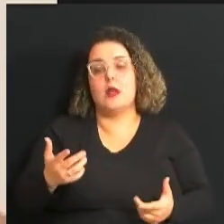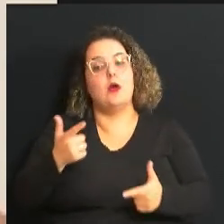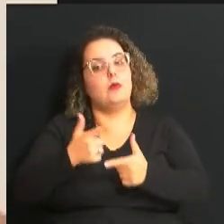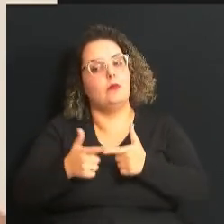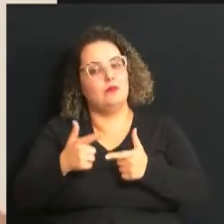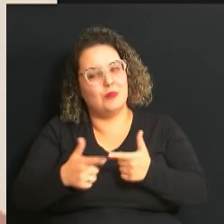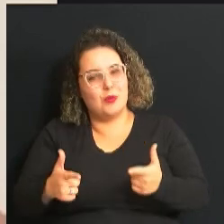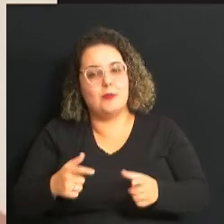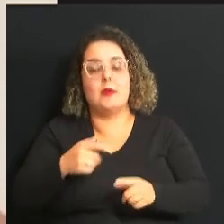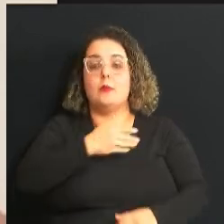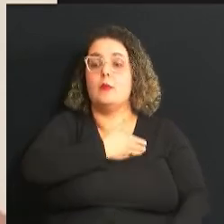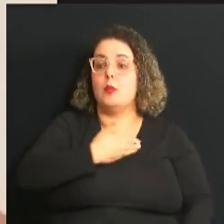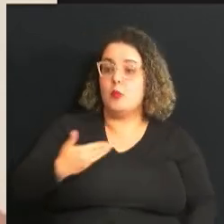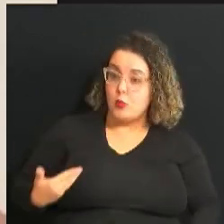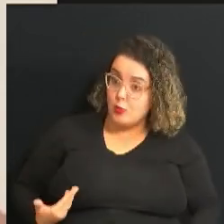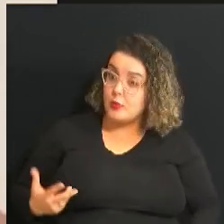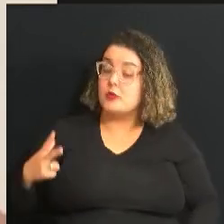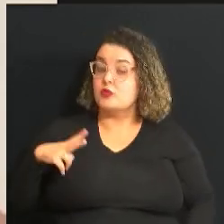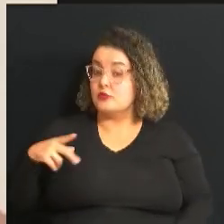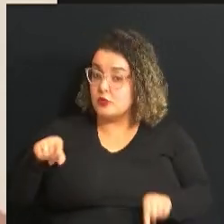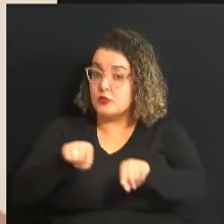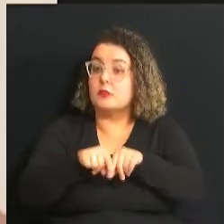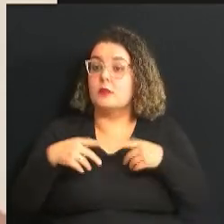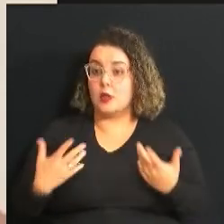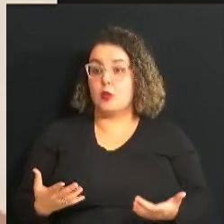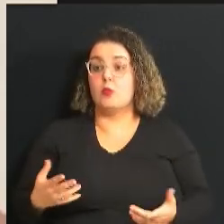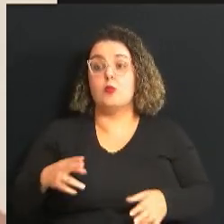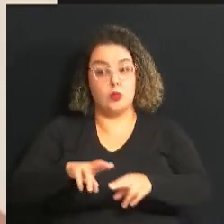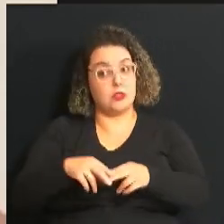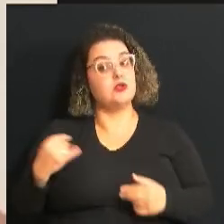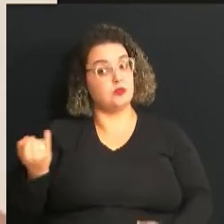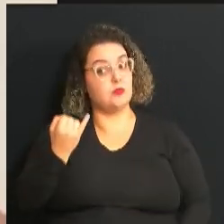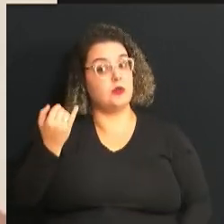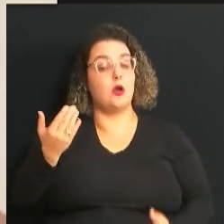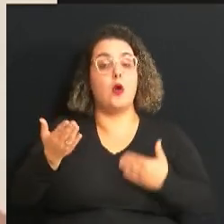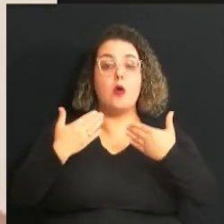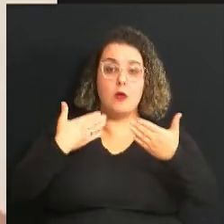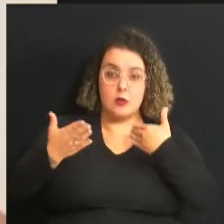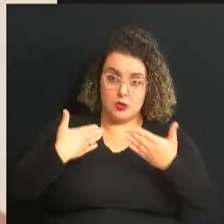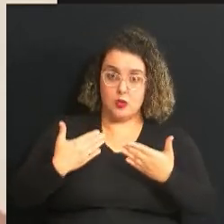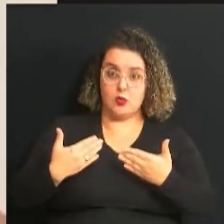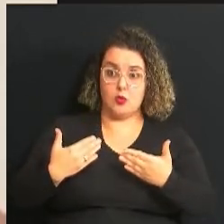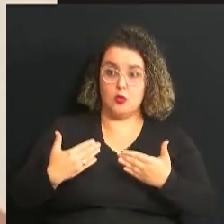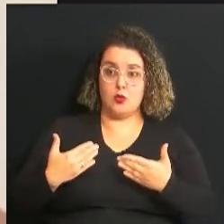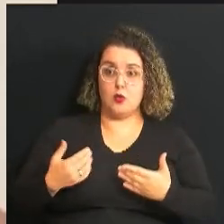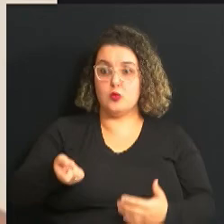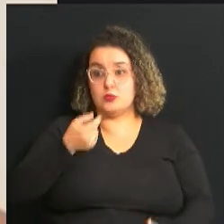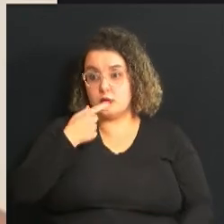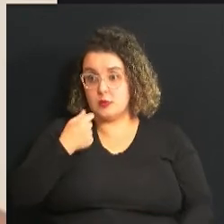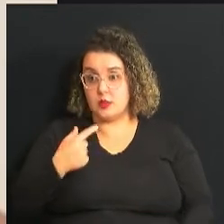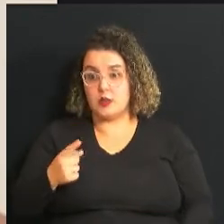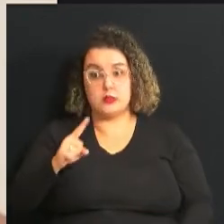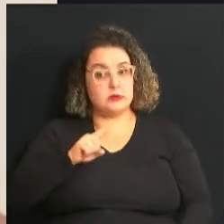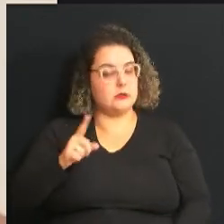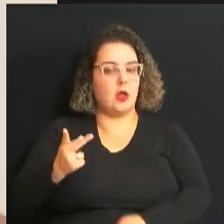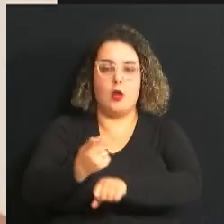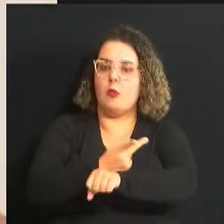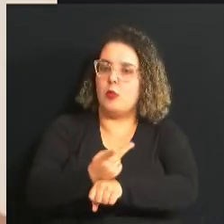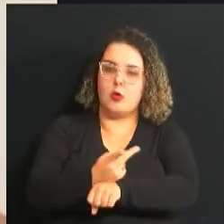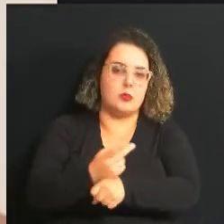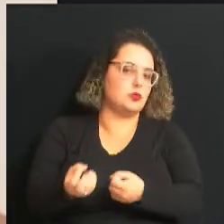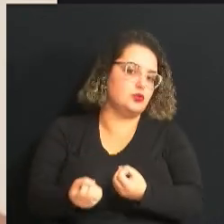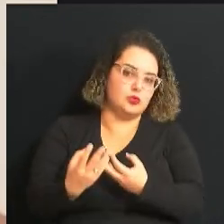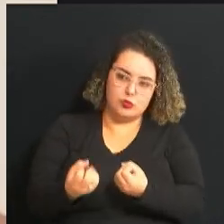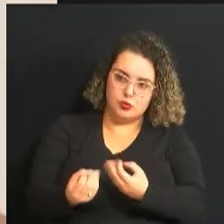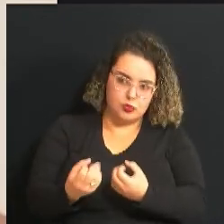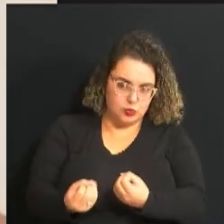também, individual, né? Então, por isso é tão importante a gente conversar sobre os métodos contraceptivos. Não procure informações em fontes